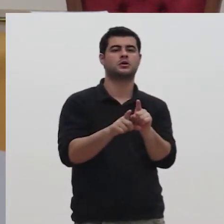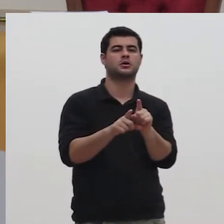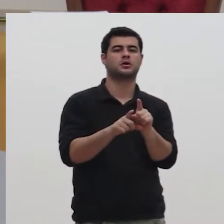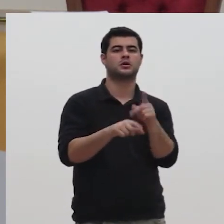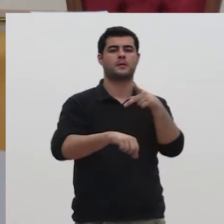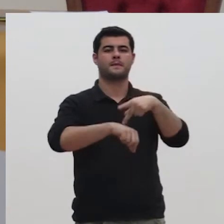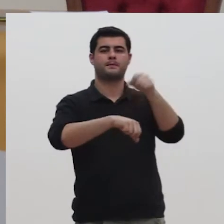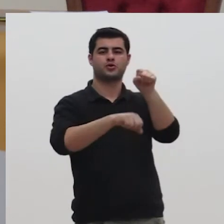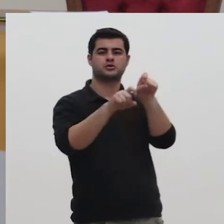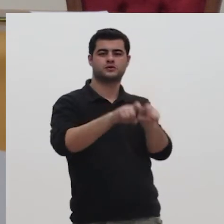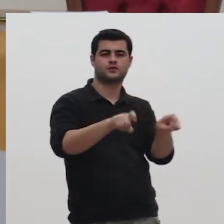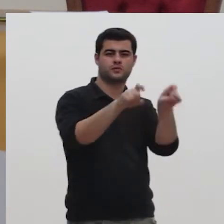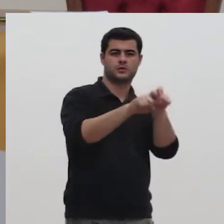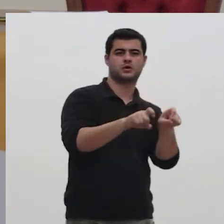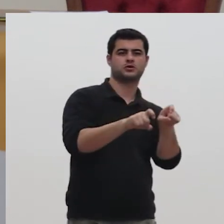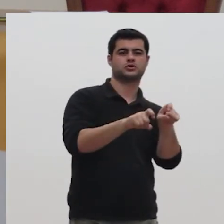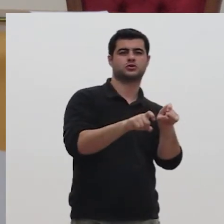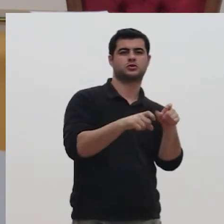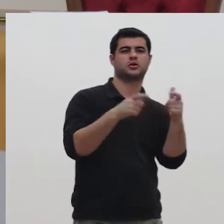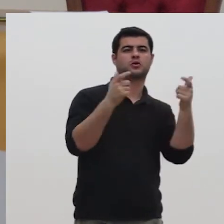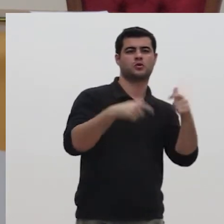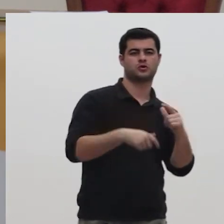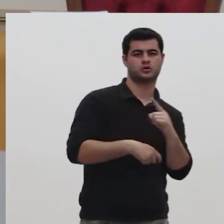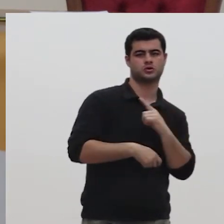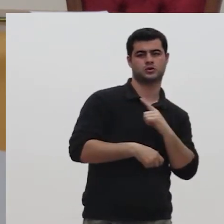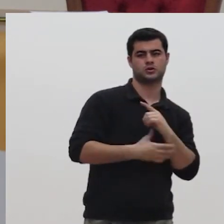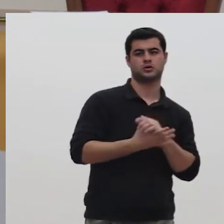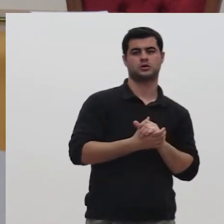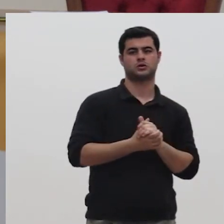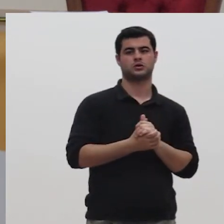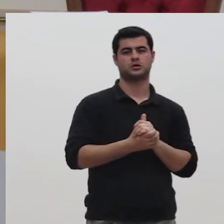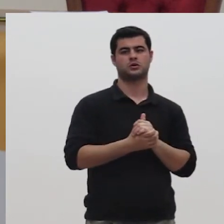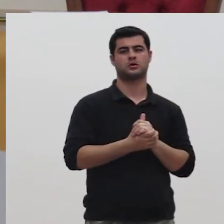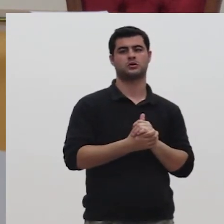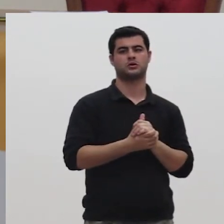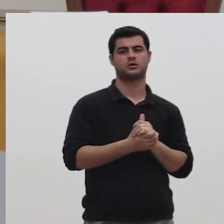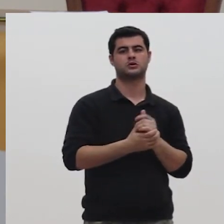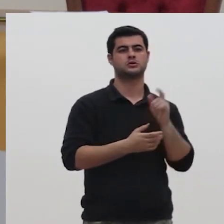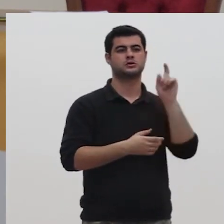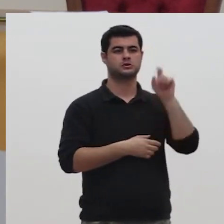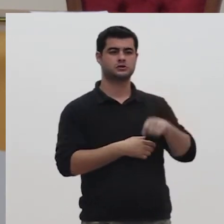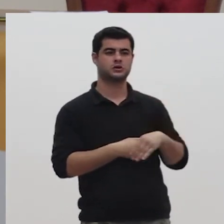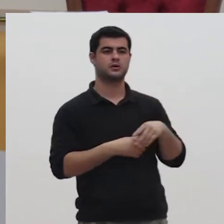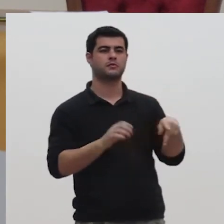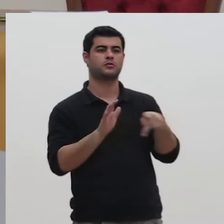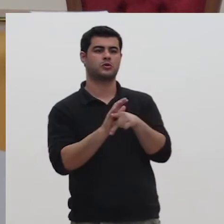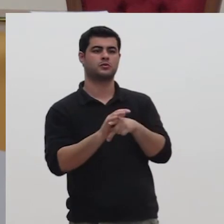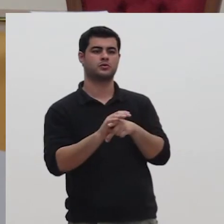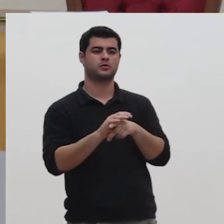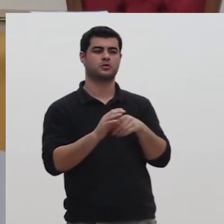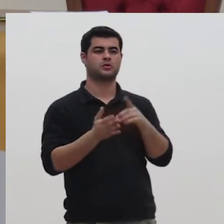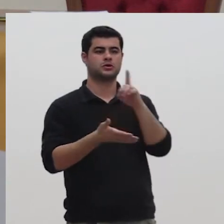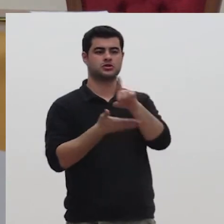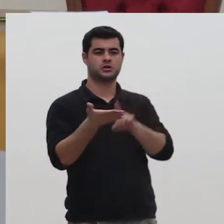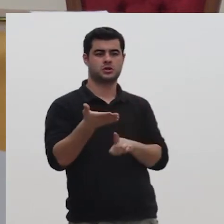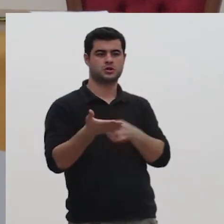da informática, né, onde revistas científicas eletrônicas, biblioteca digital de tese de dissertações são temas de dissertação.